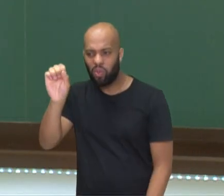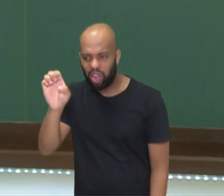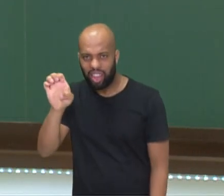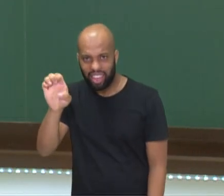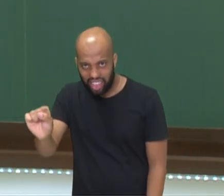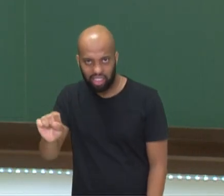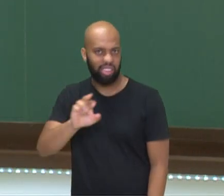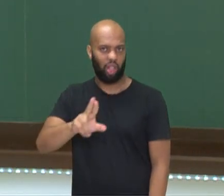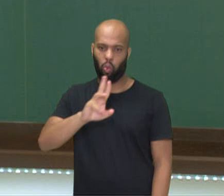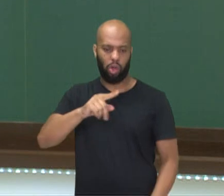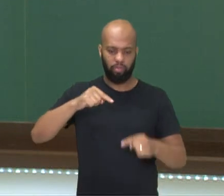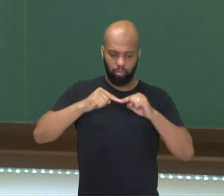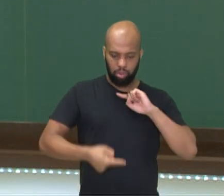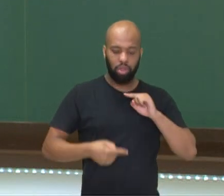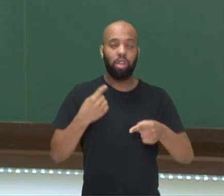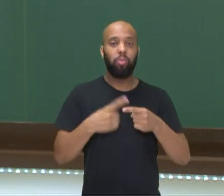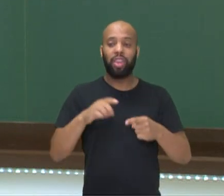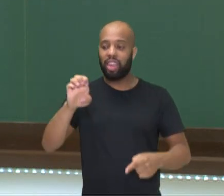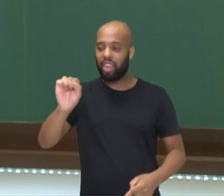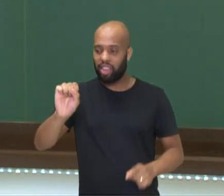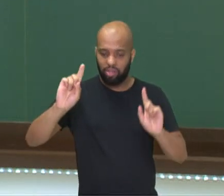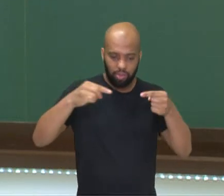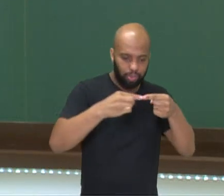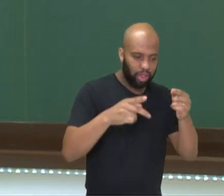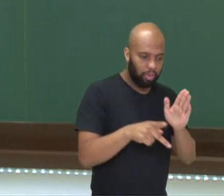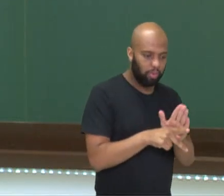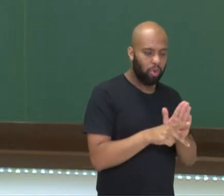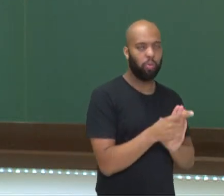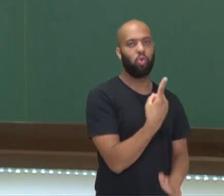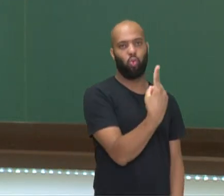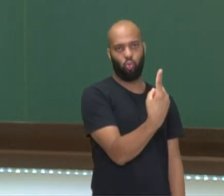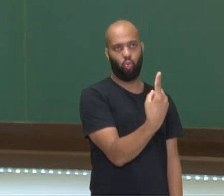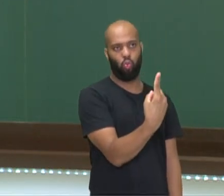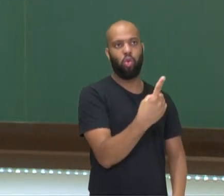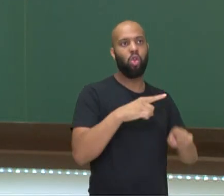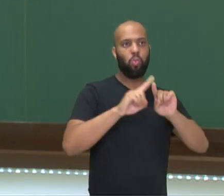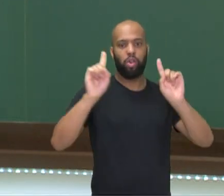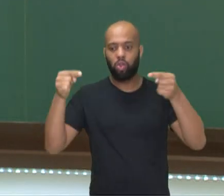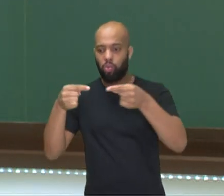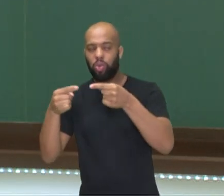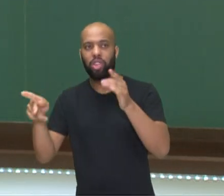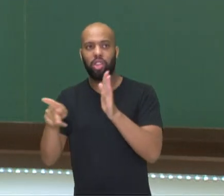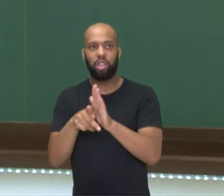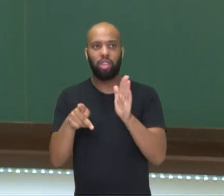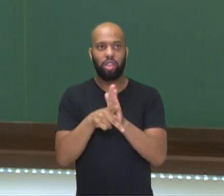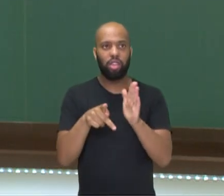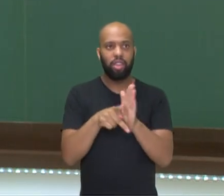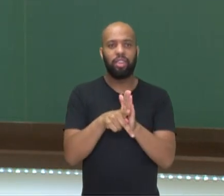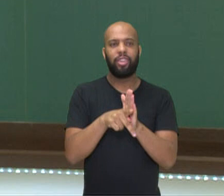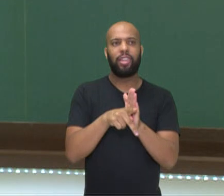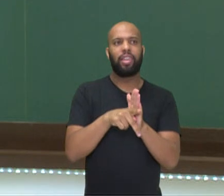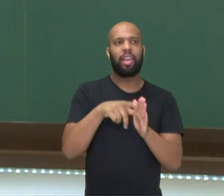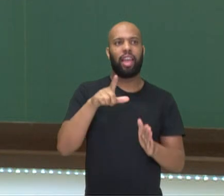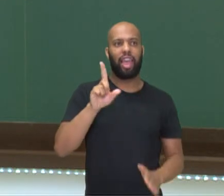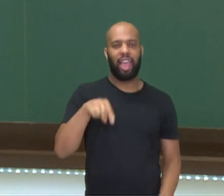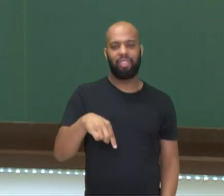não, por quê? Porque estaria no singular, tá bom? Ele concorda com esse sujeito, não com seu